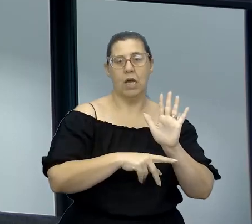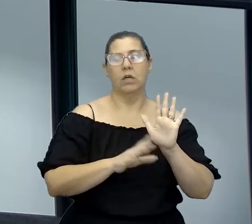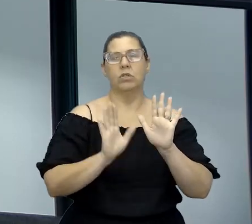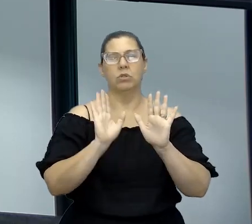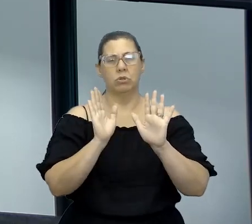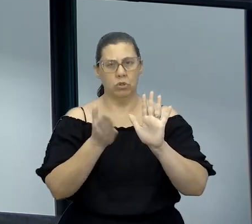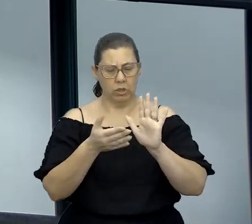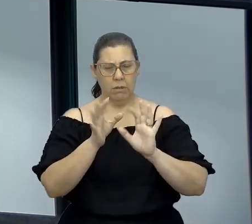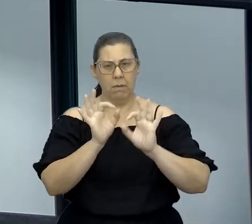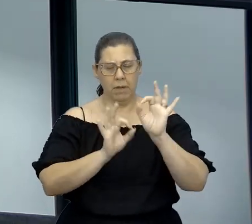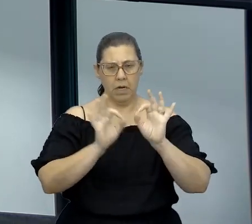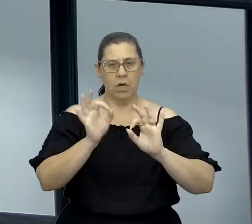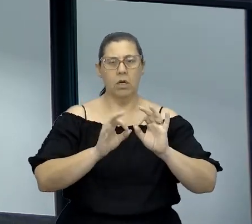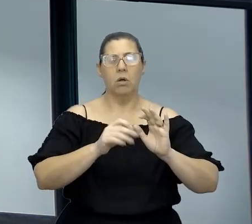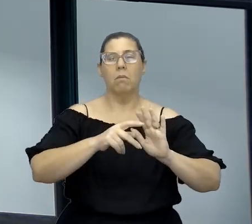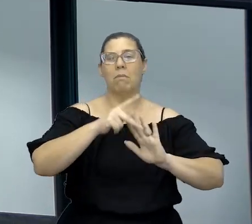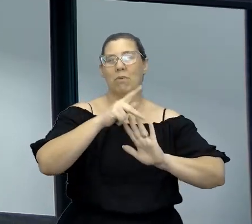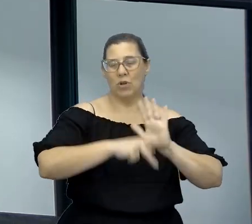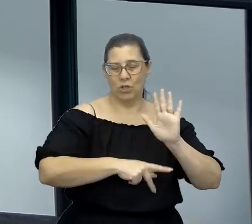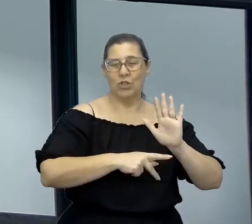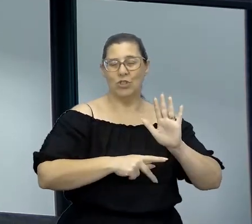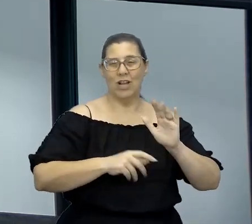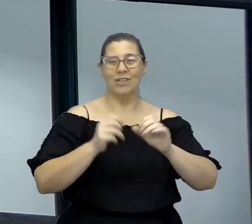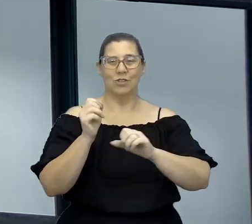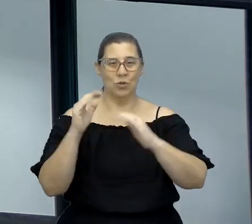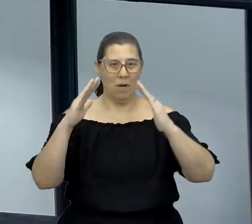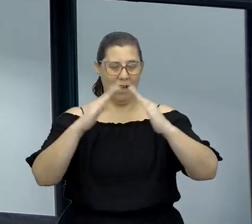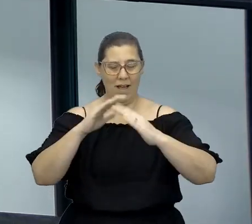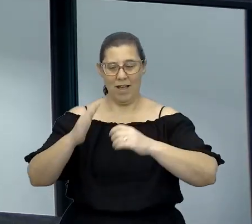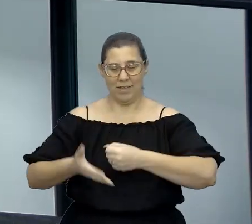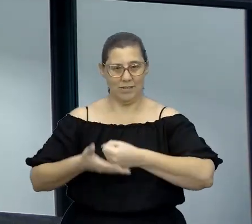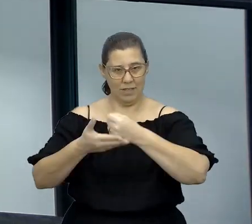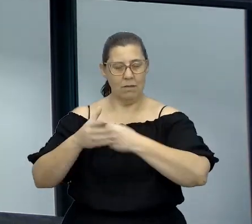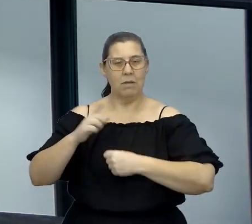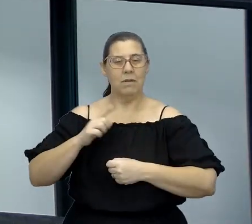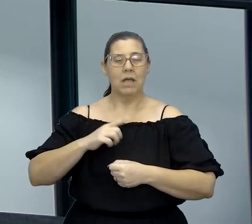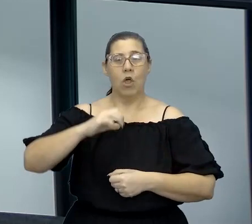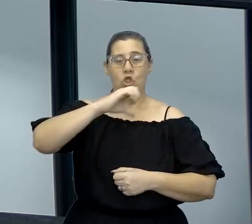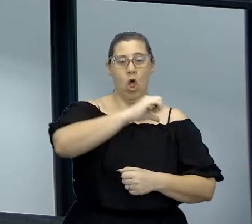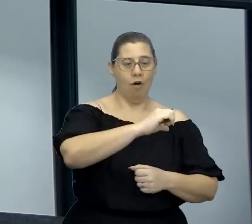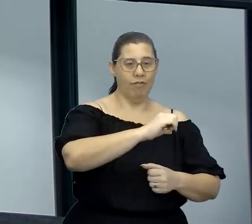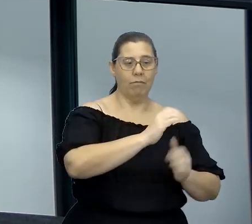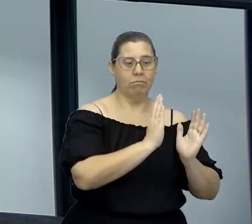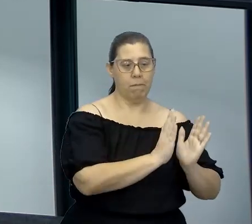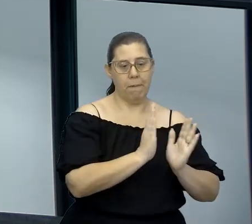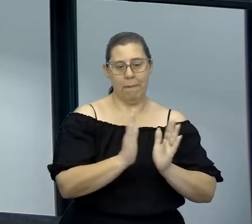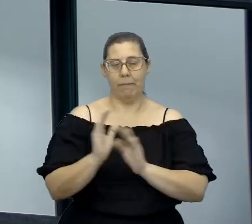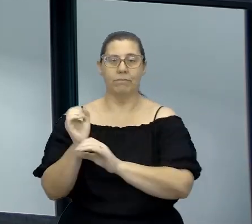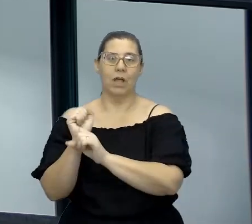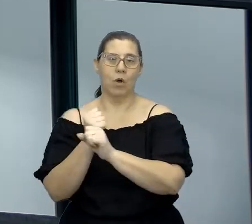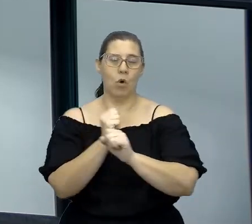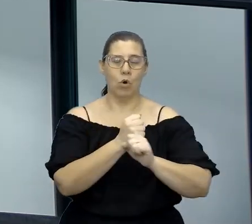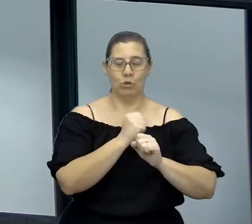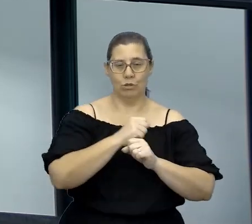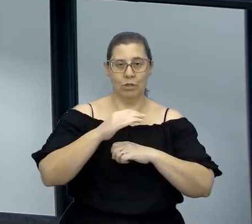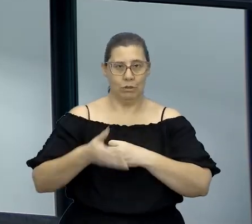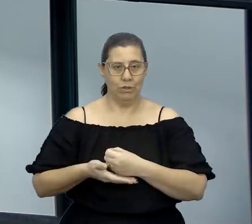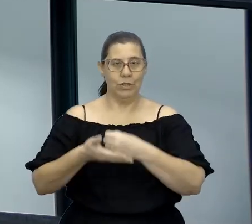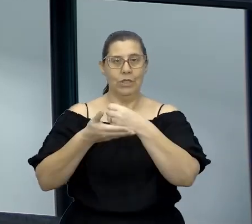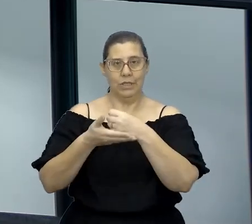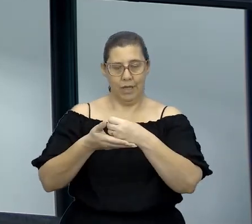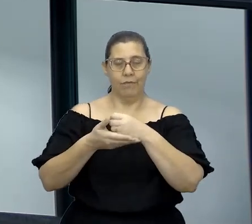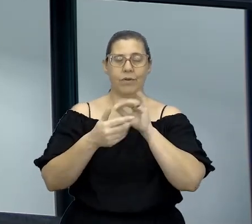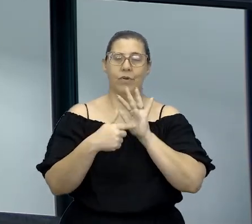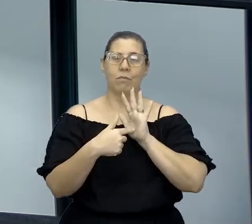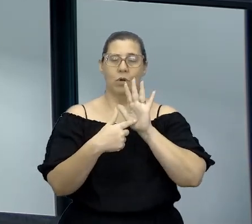que estamos fazendo um projeto de uma obra sustentável, a gente tem que pensar nos 9 passos da construção sustentável, que foi o que